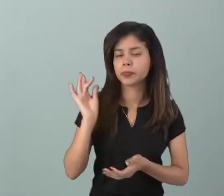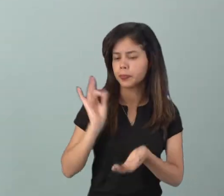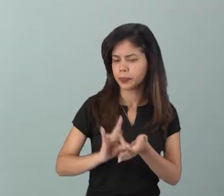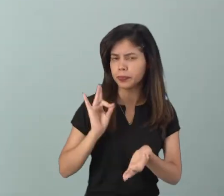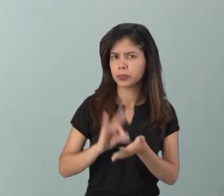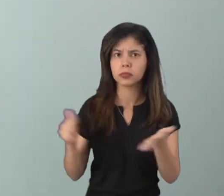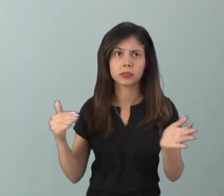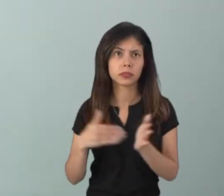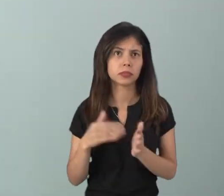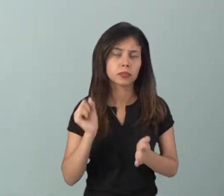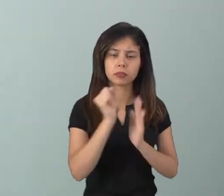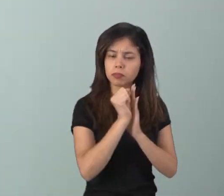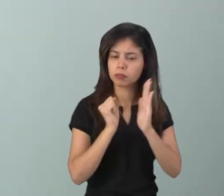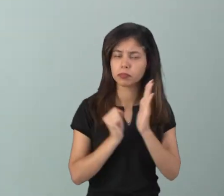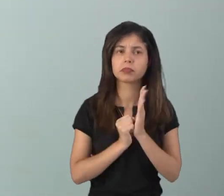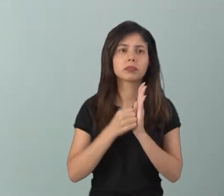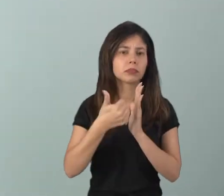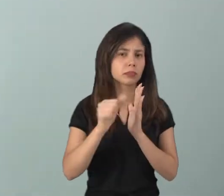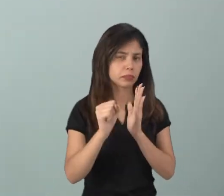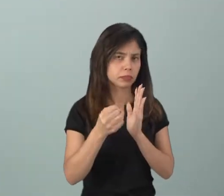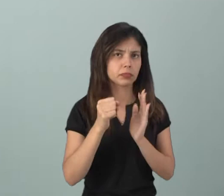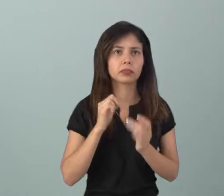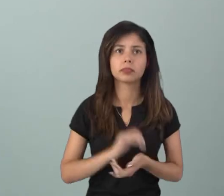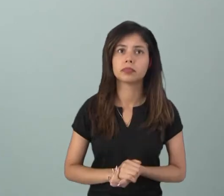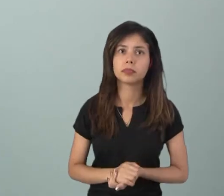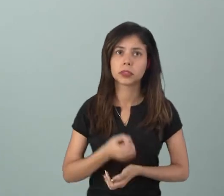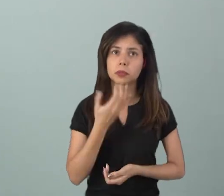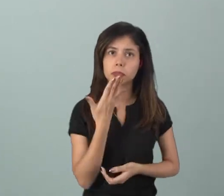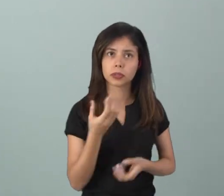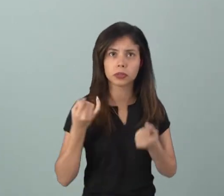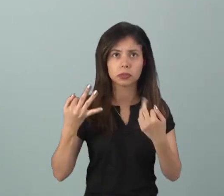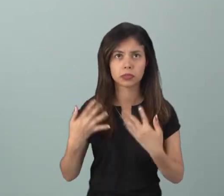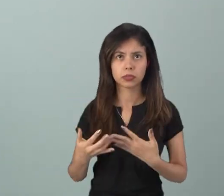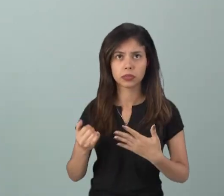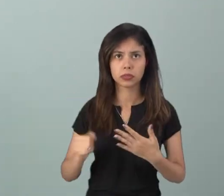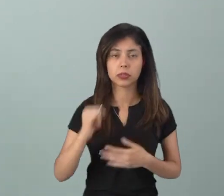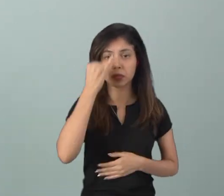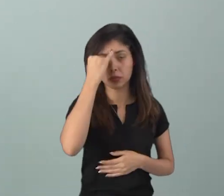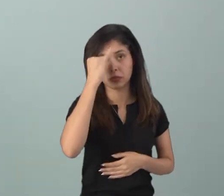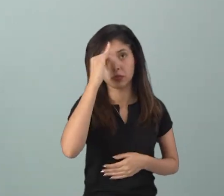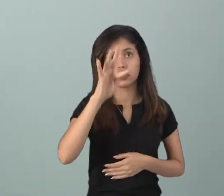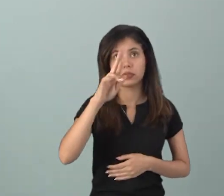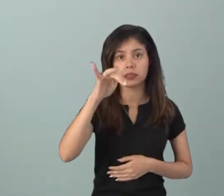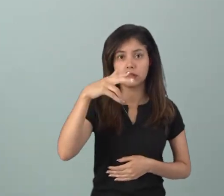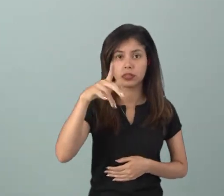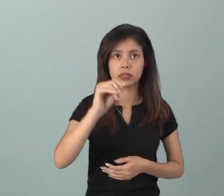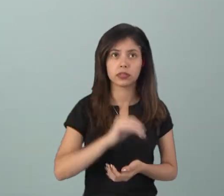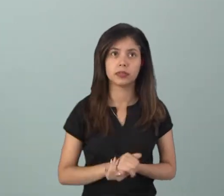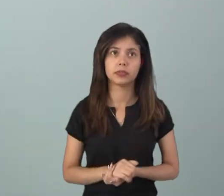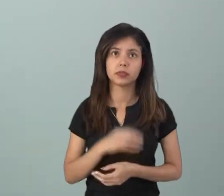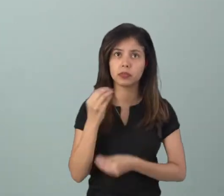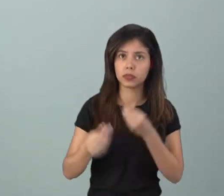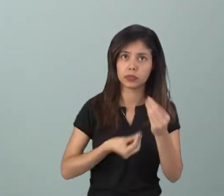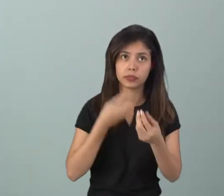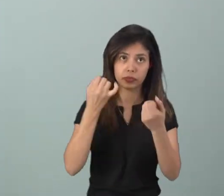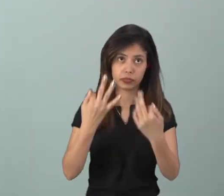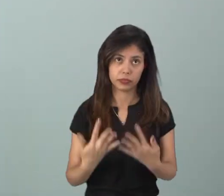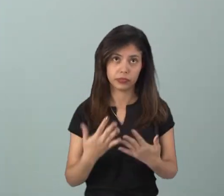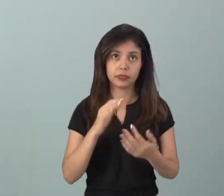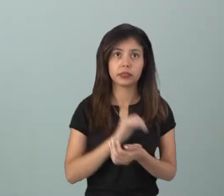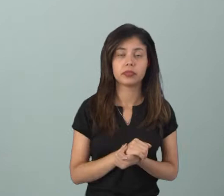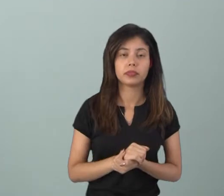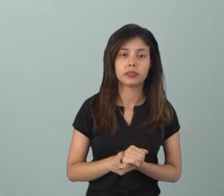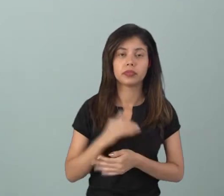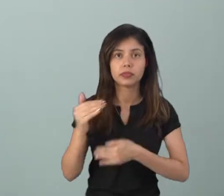verdade, até meados do século XVIII, era bem defendida a ideia do fixismo. Assim como a gente fala de